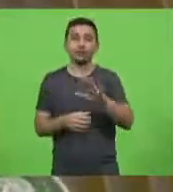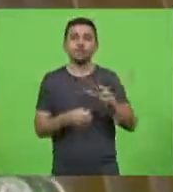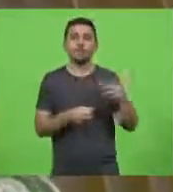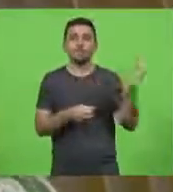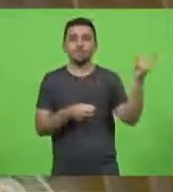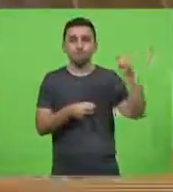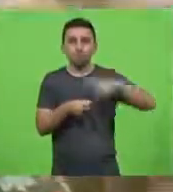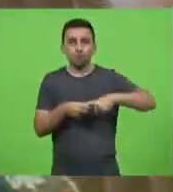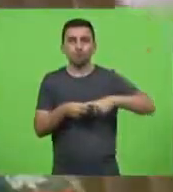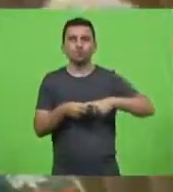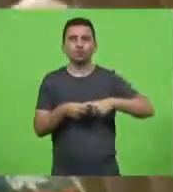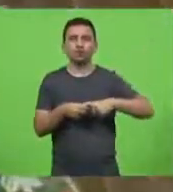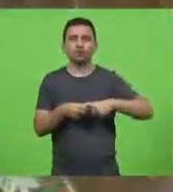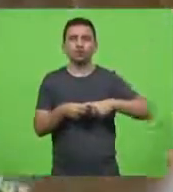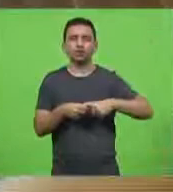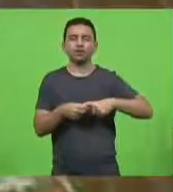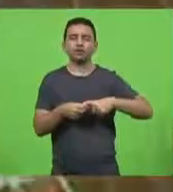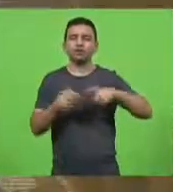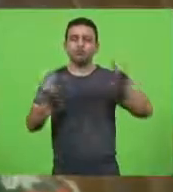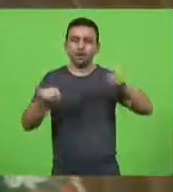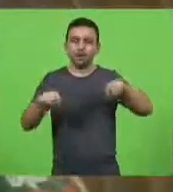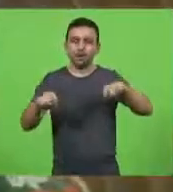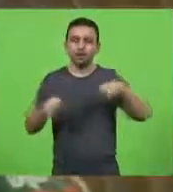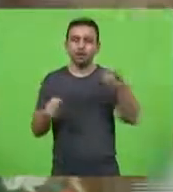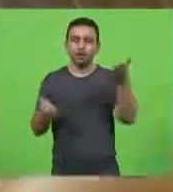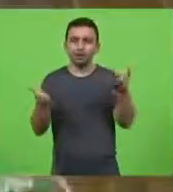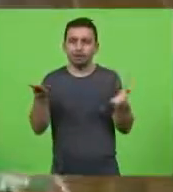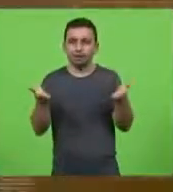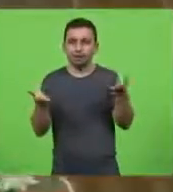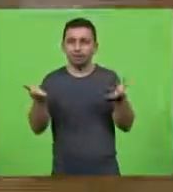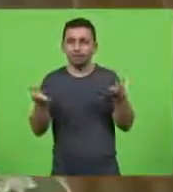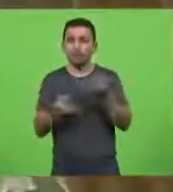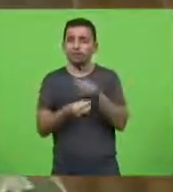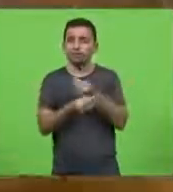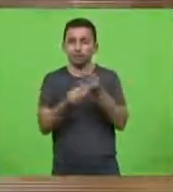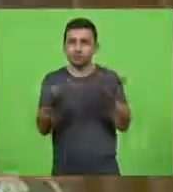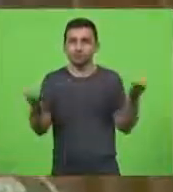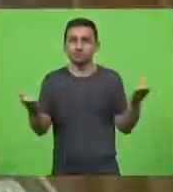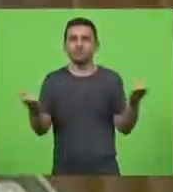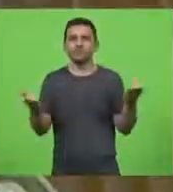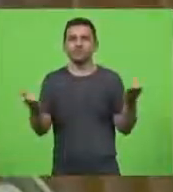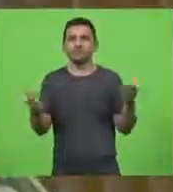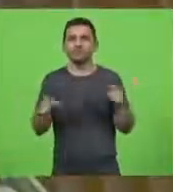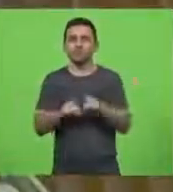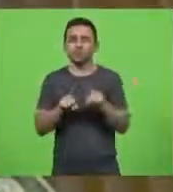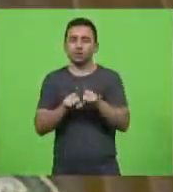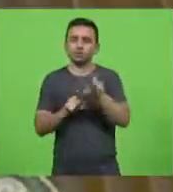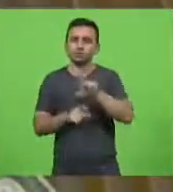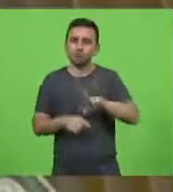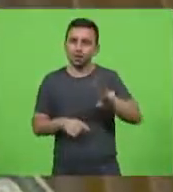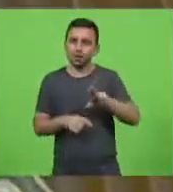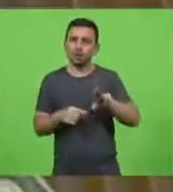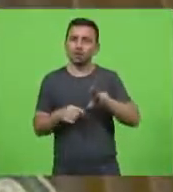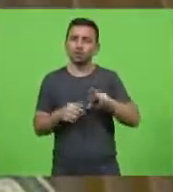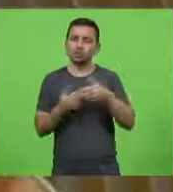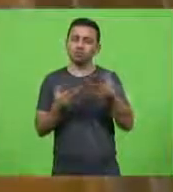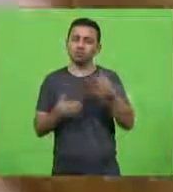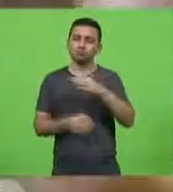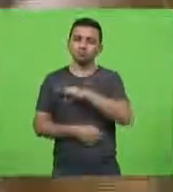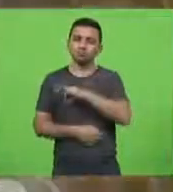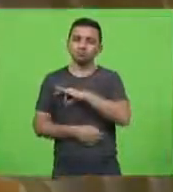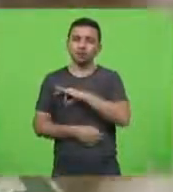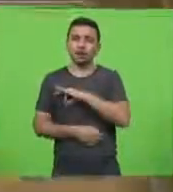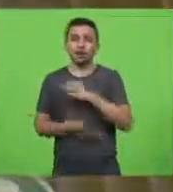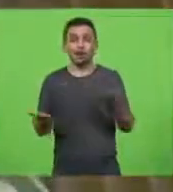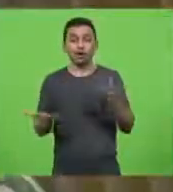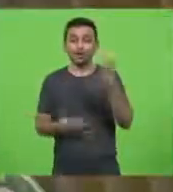vai fazer com que a gente tenha um equilíbrio nessa distribuição, um equilíbrio na utilização desse efetivo. E isso é o que a gente está tentando agora, isso que a